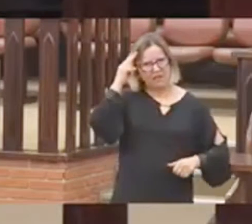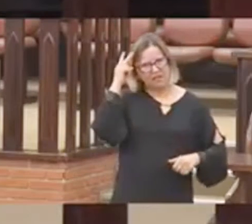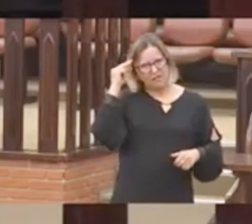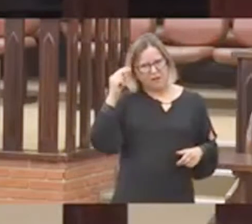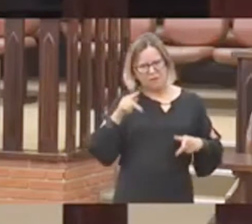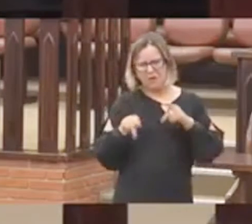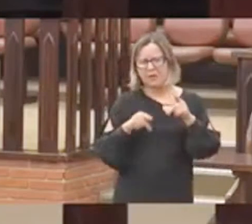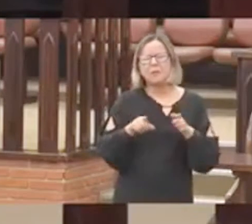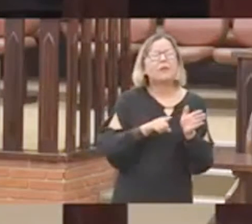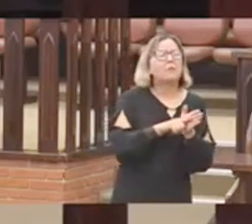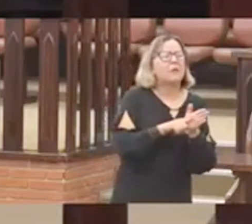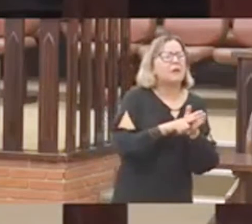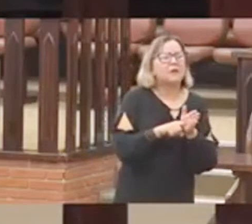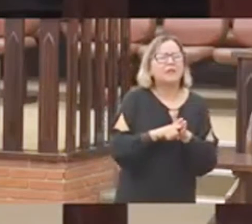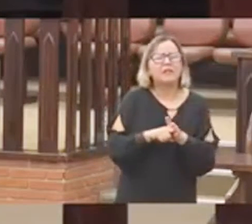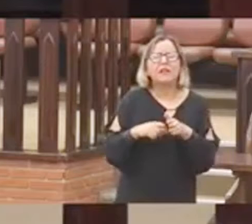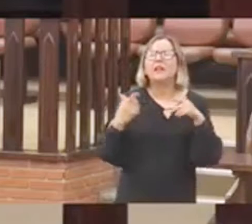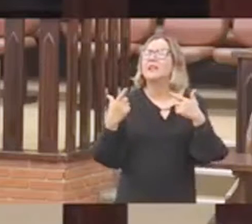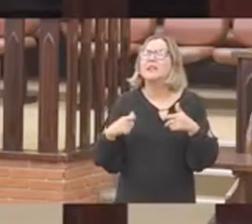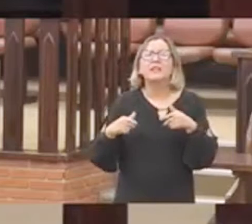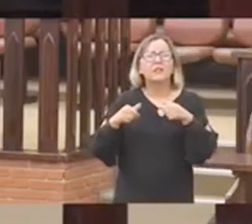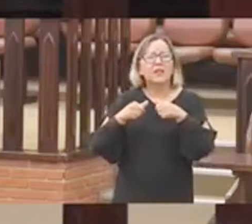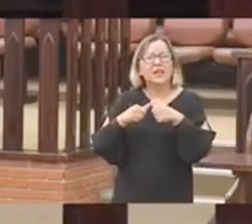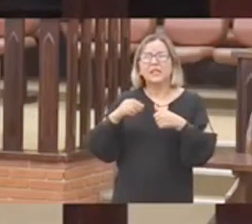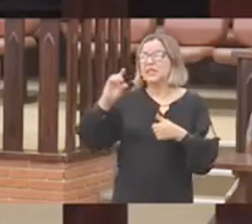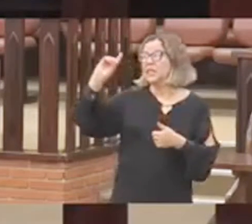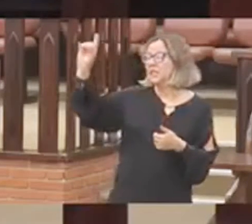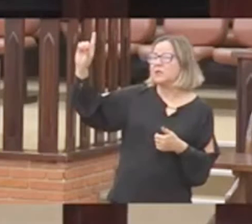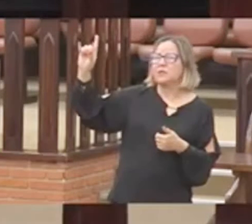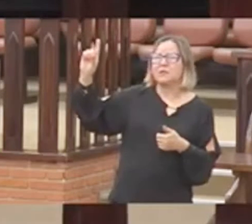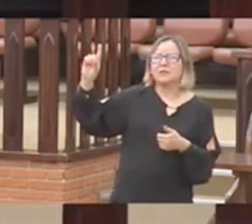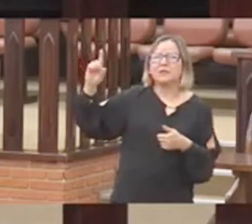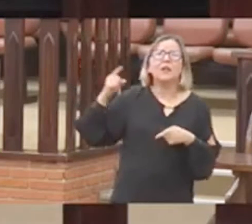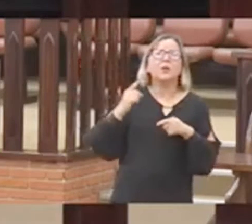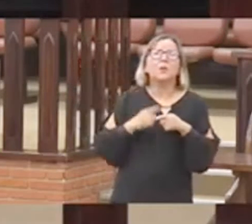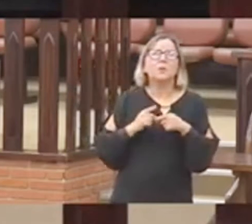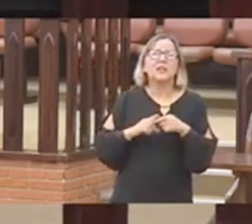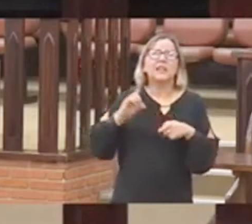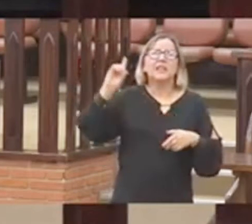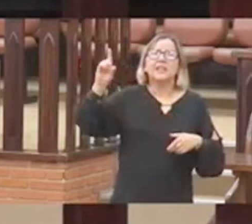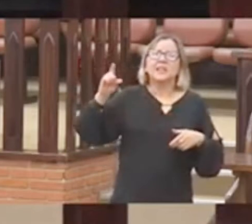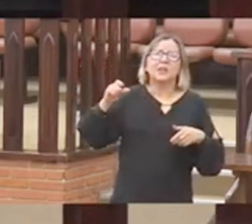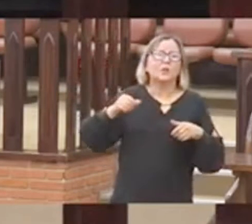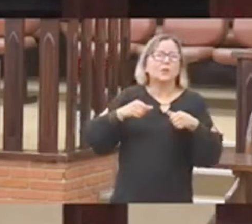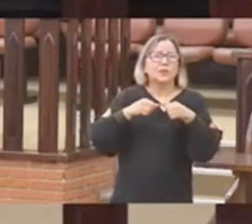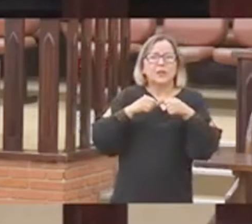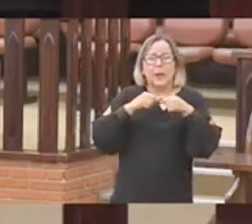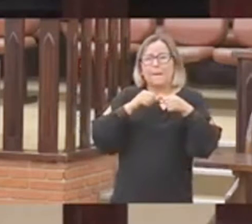pergunta: onde está Deus? Por que Ele está permitindo tudo isso?